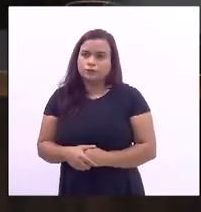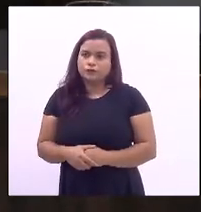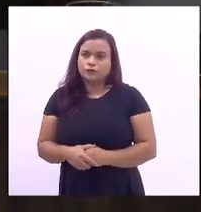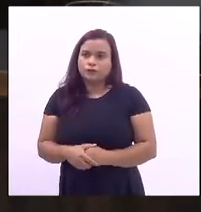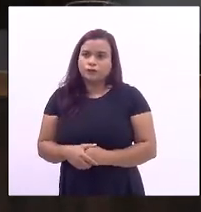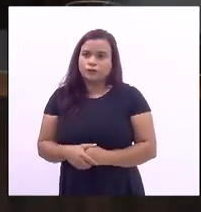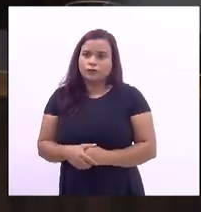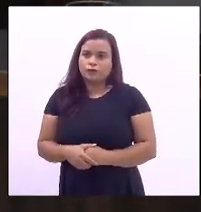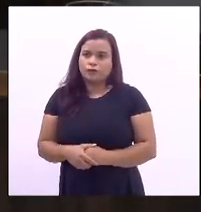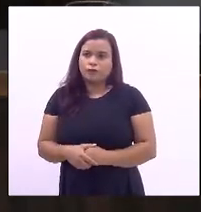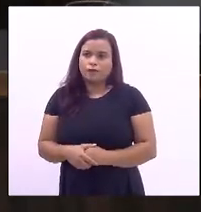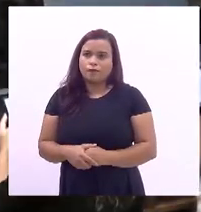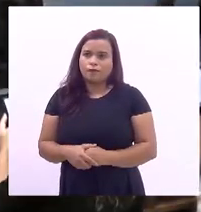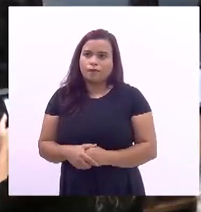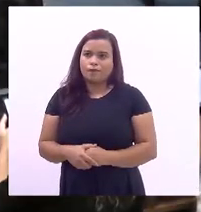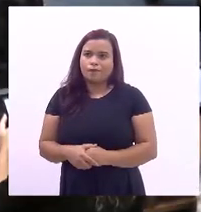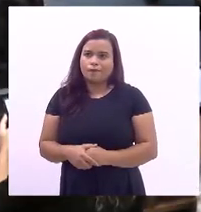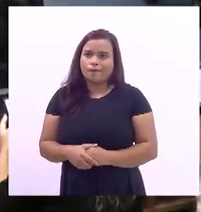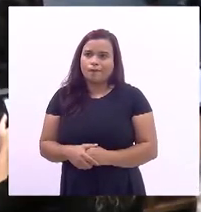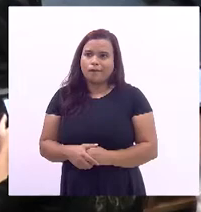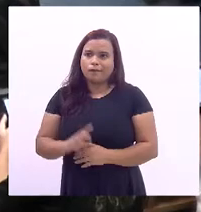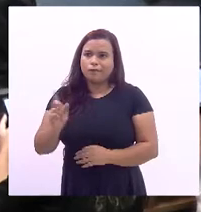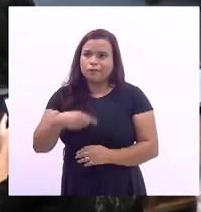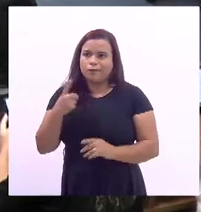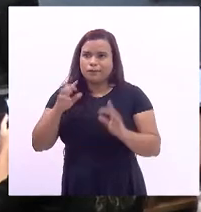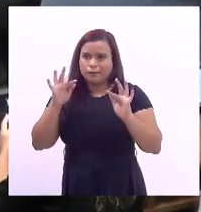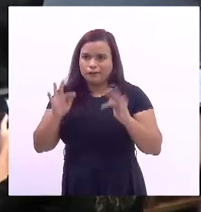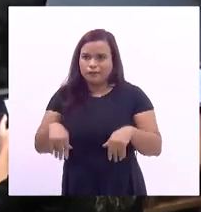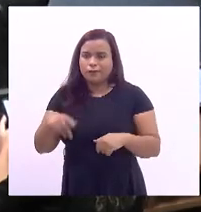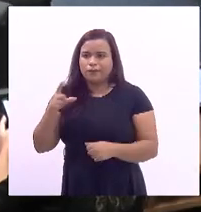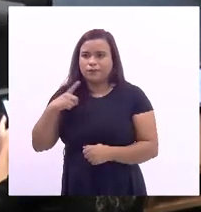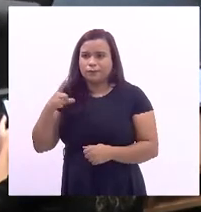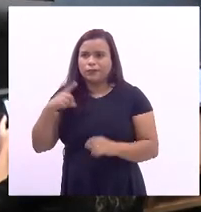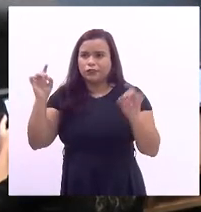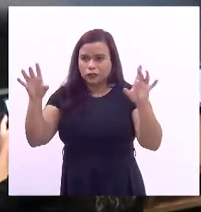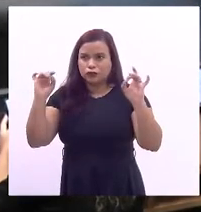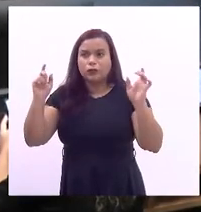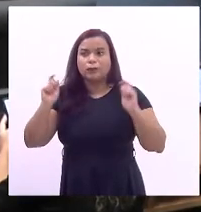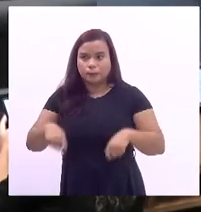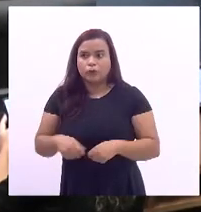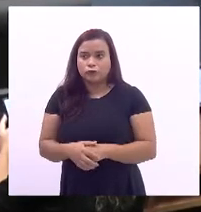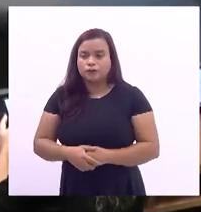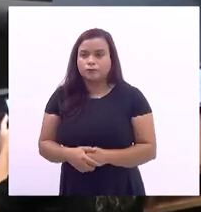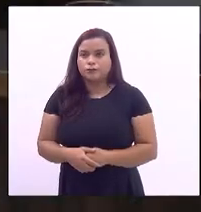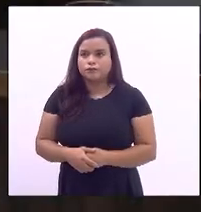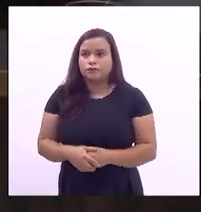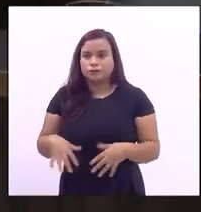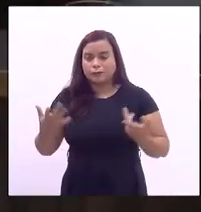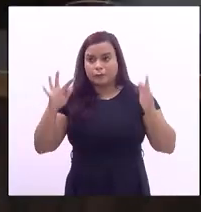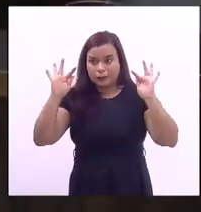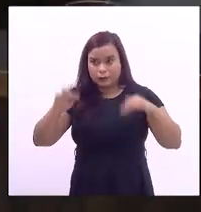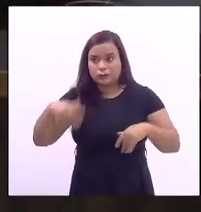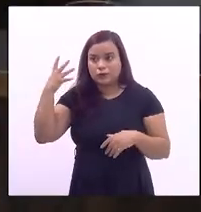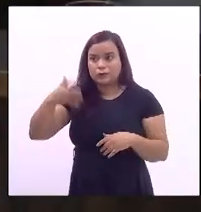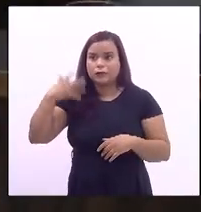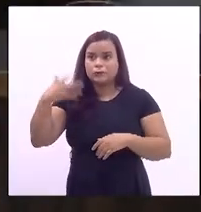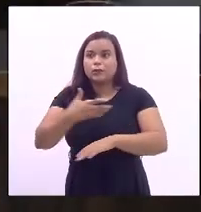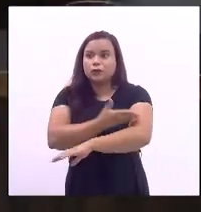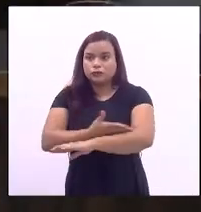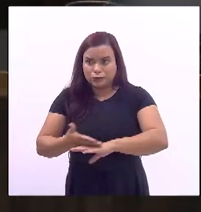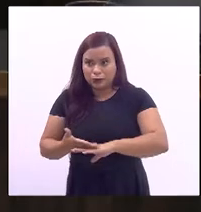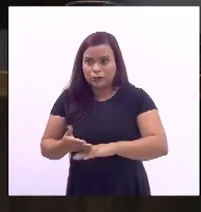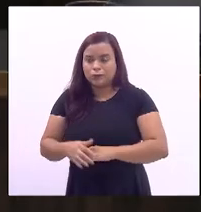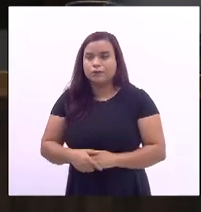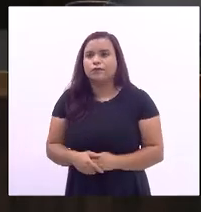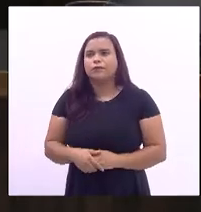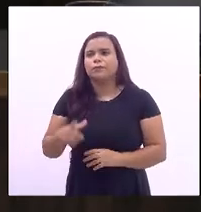o perdão e vamos encerrar porque extraordinária podemos Tá certo então tá encerrada a sessão ordinária